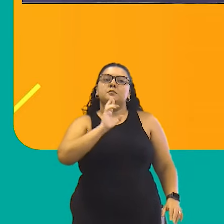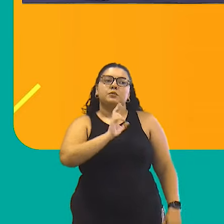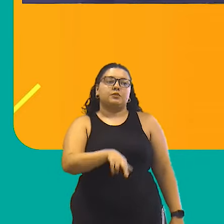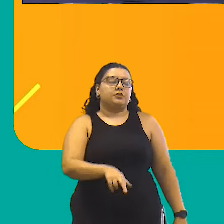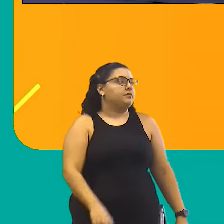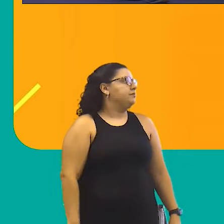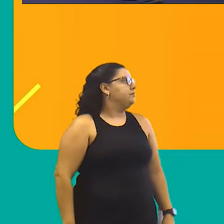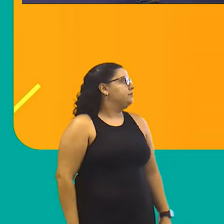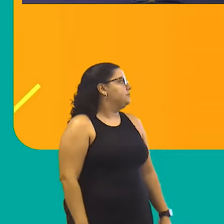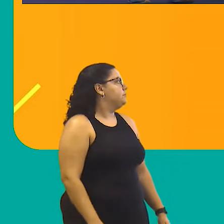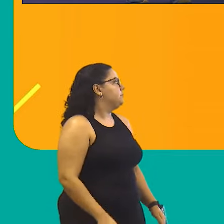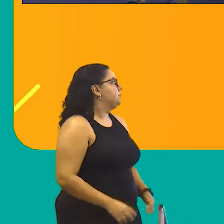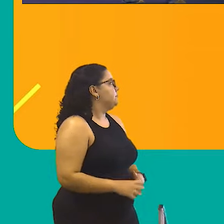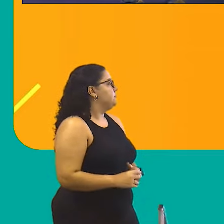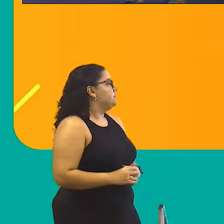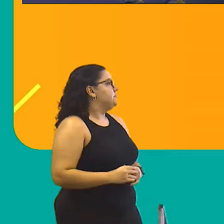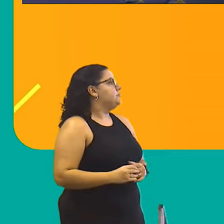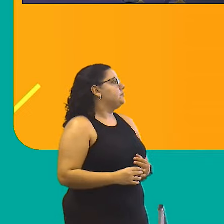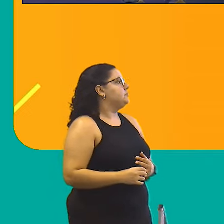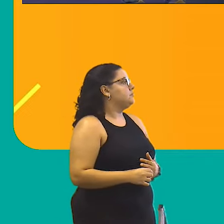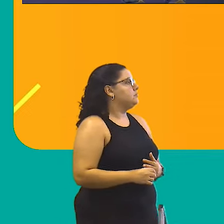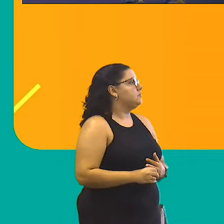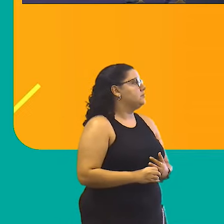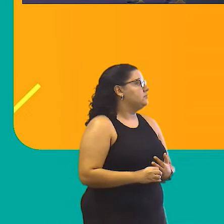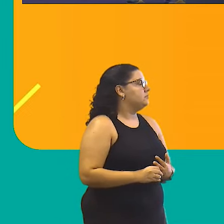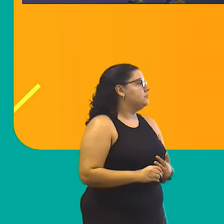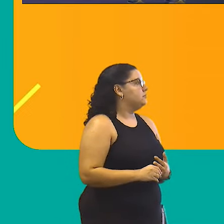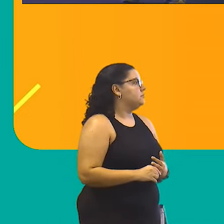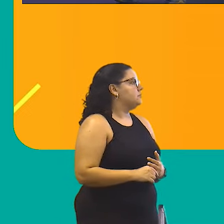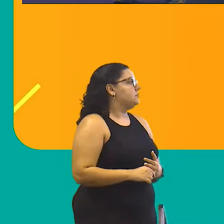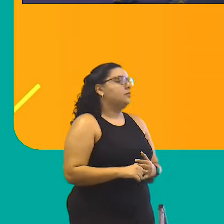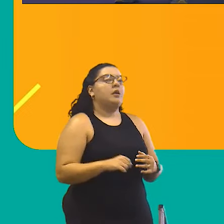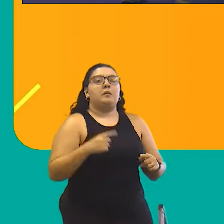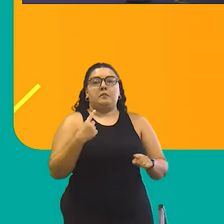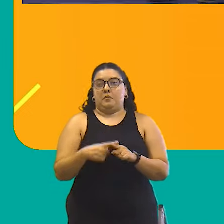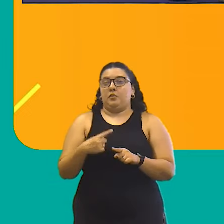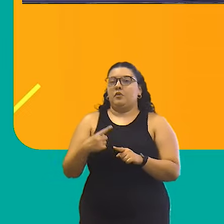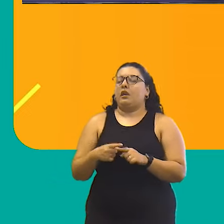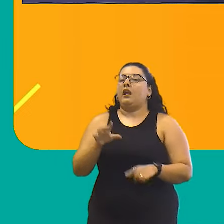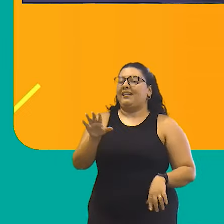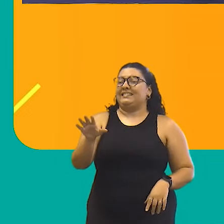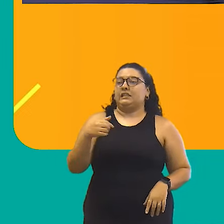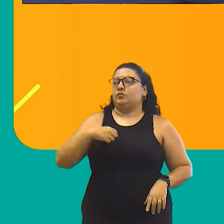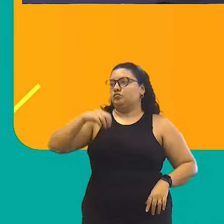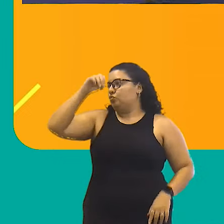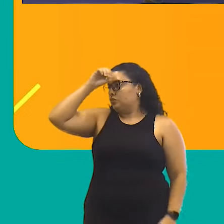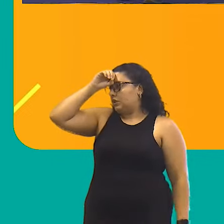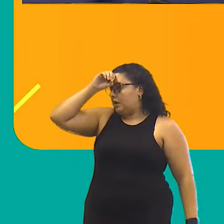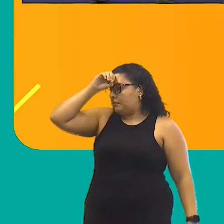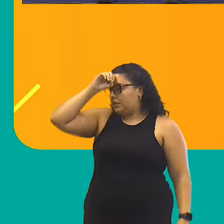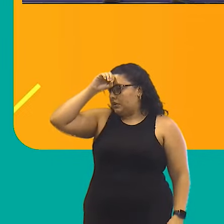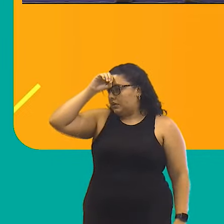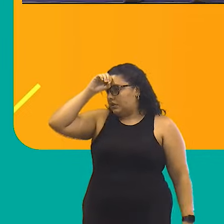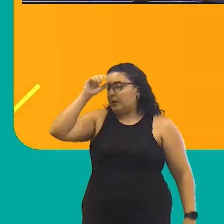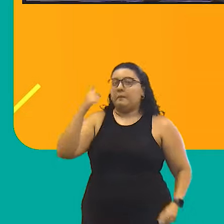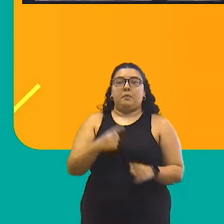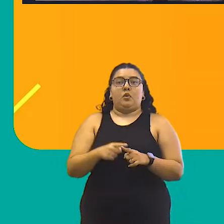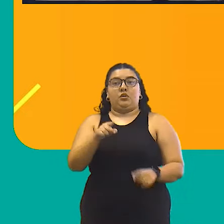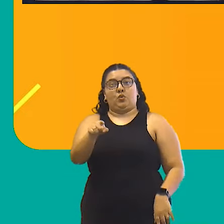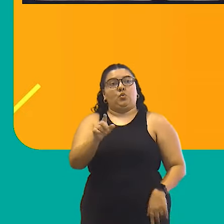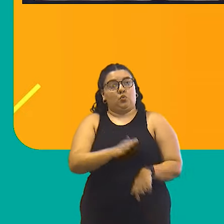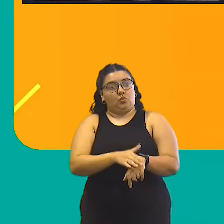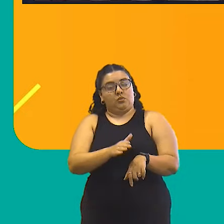Questão fácil, média ou difícil? Fácil. Por quê? Professor, mas eu não sabia. Não é porque você não